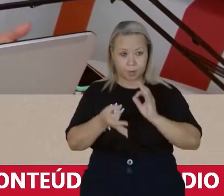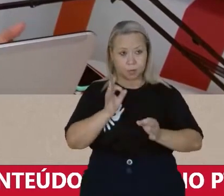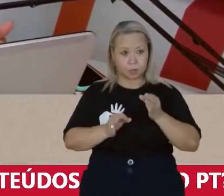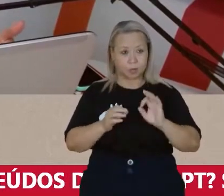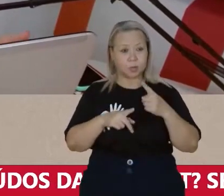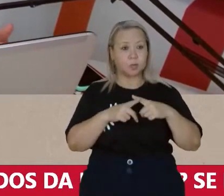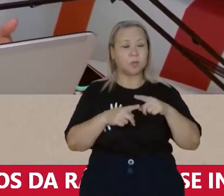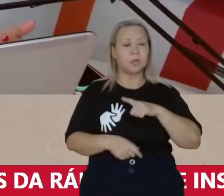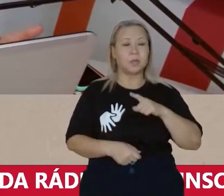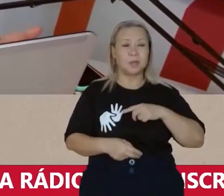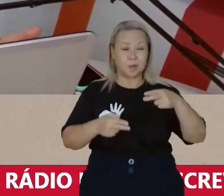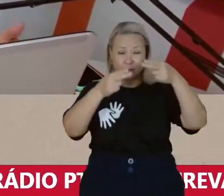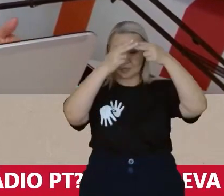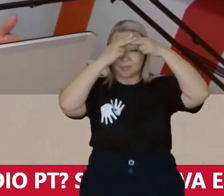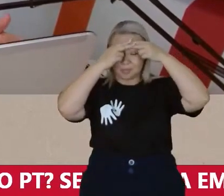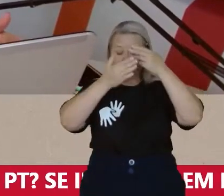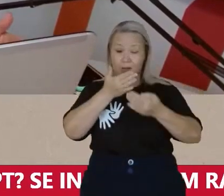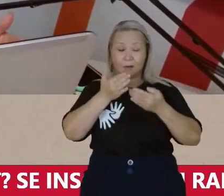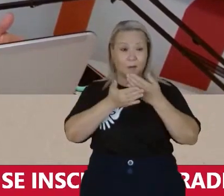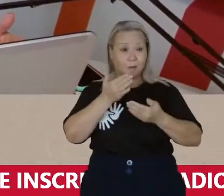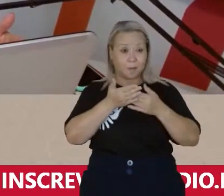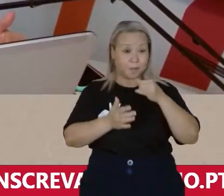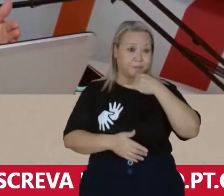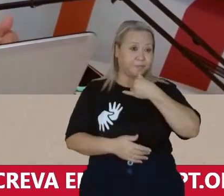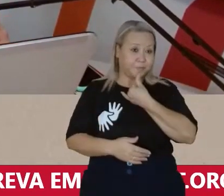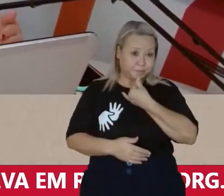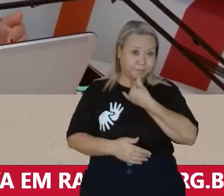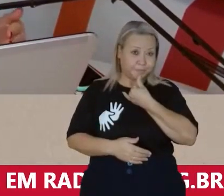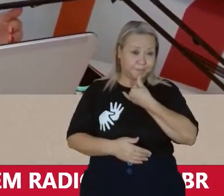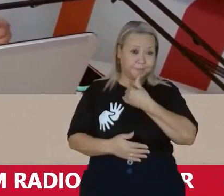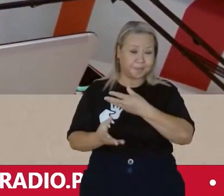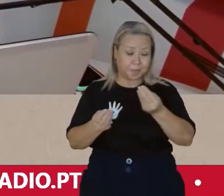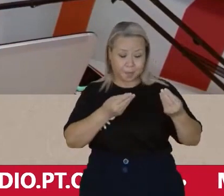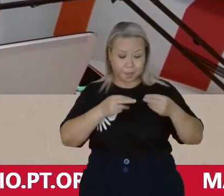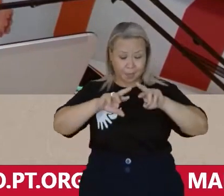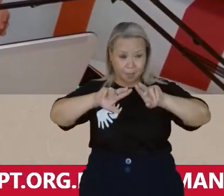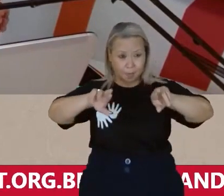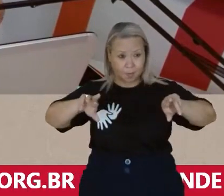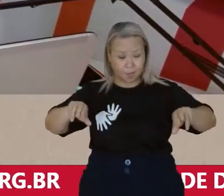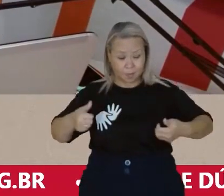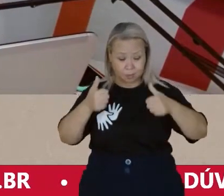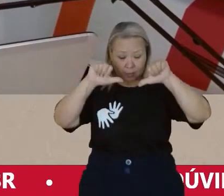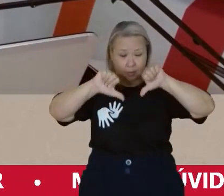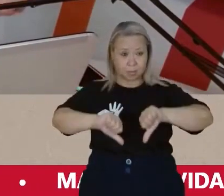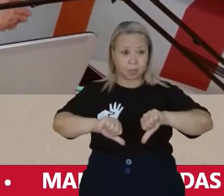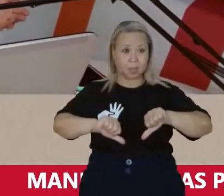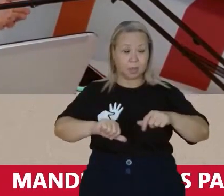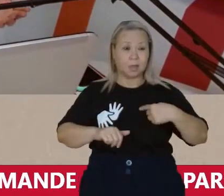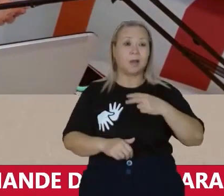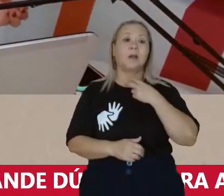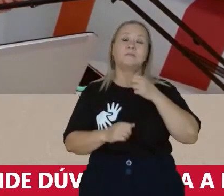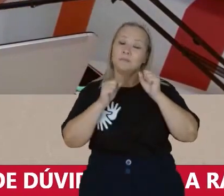gente teve todo esse trauma, todas essas perdas, mas são tantas tragédias, né, que a gente pode